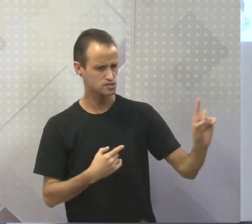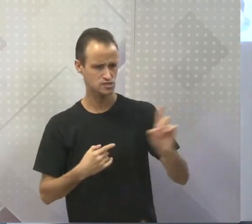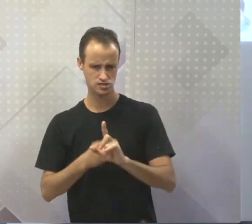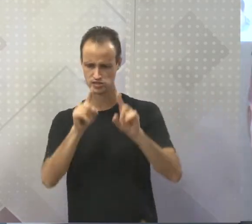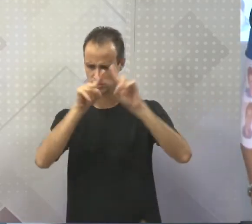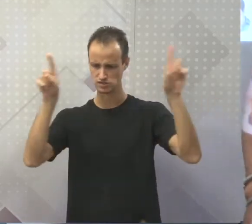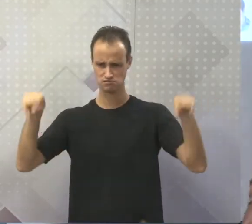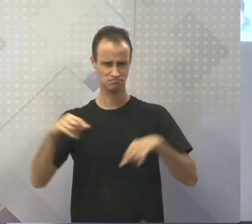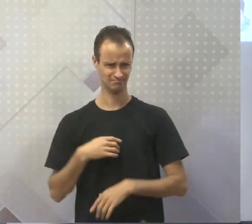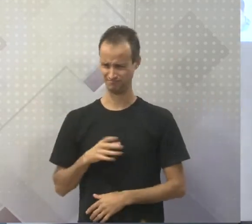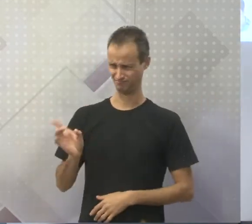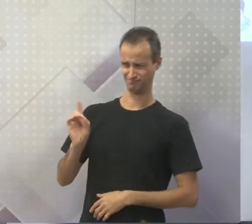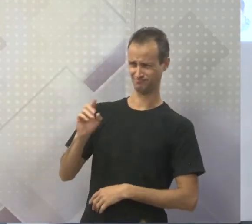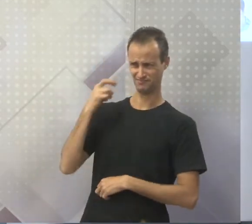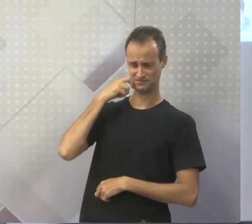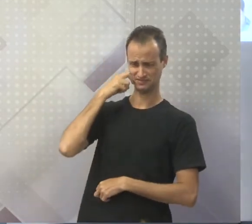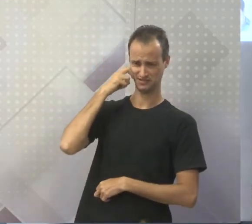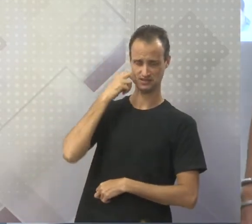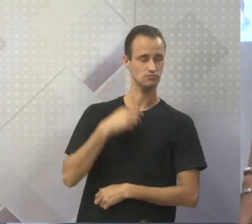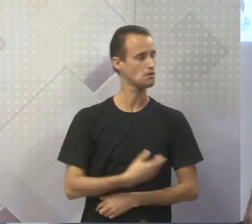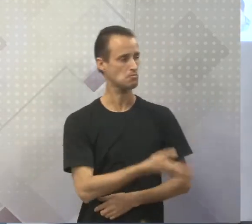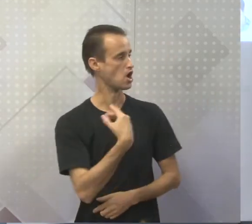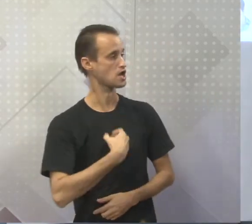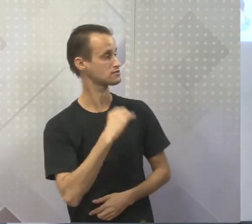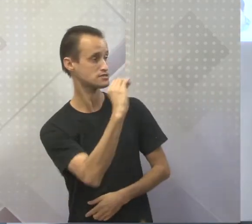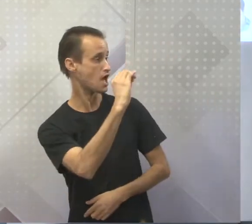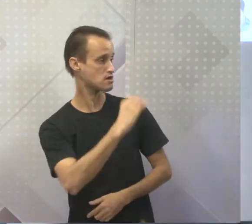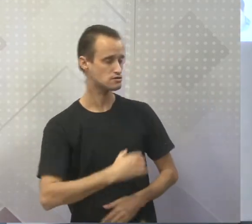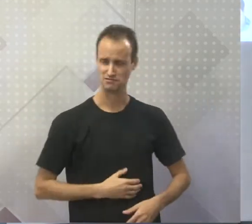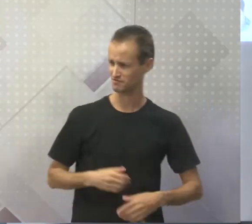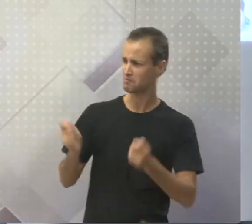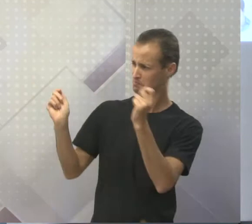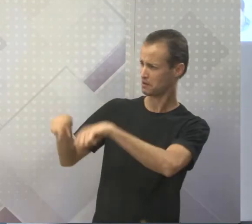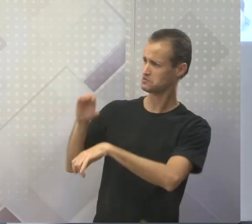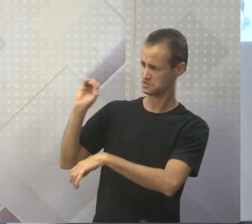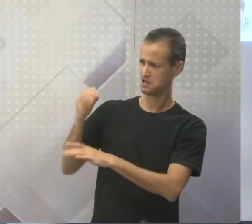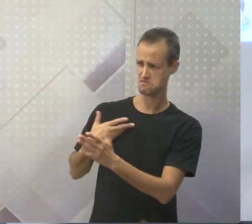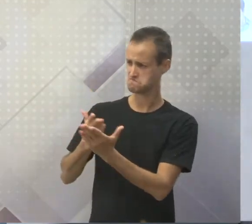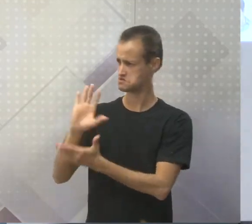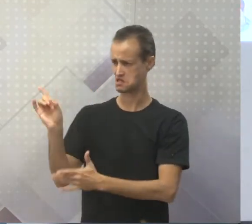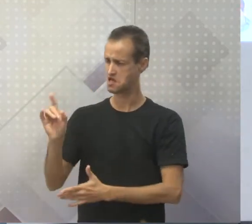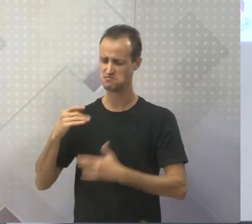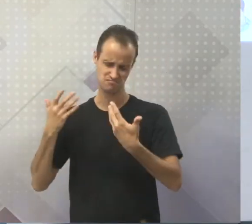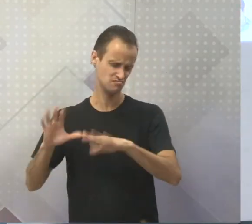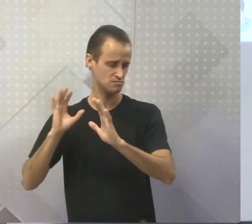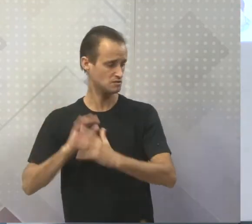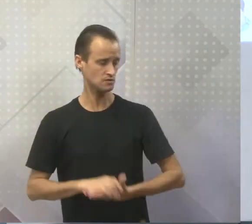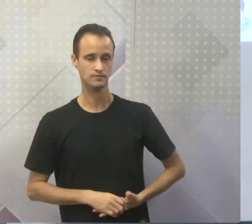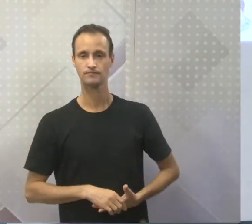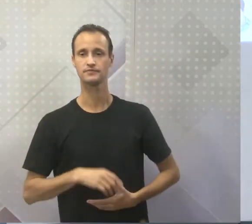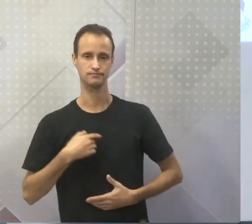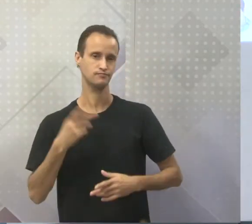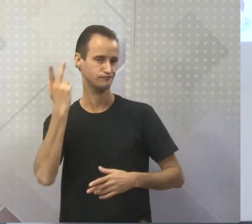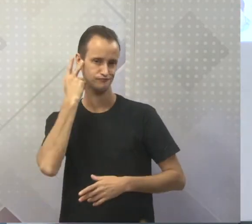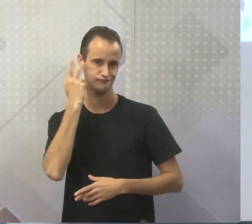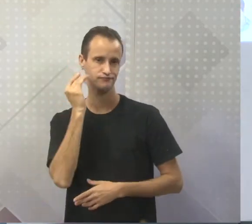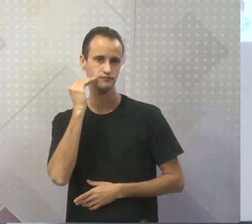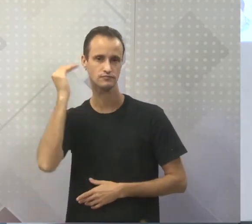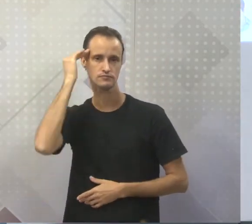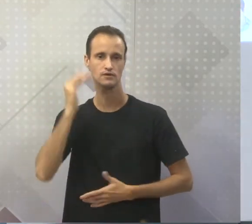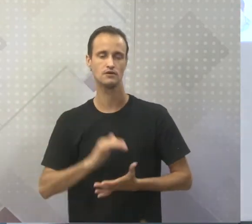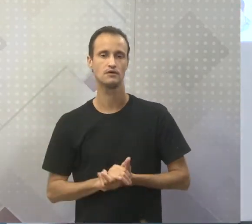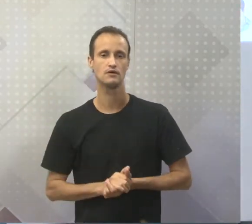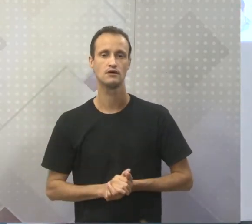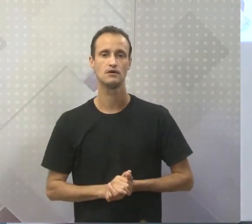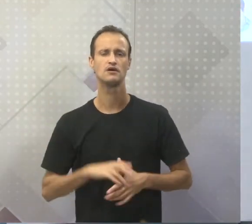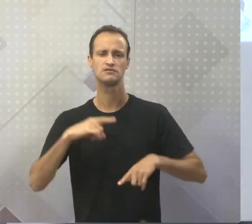no quadro. Eu vou, não, professor. Venha, senhor, bota zero. Pode botar zero, professor. Pode reprovar. Não vou. O que é isso? Vergonha. Típico de adolescente. Depois